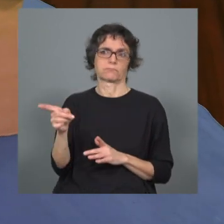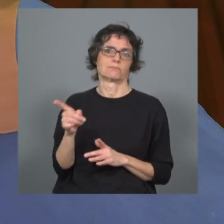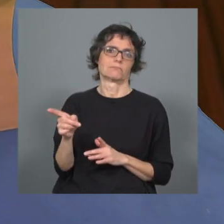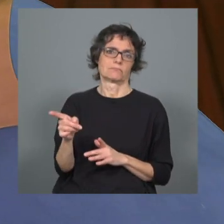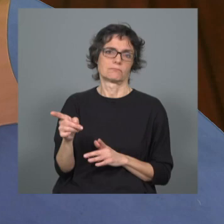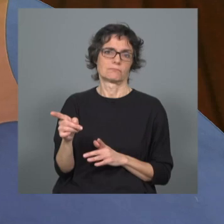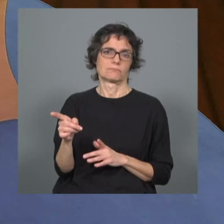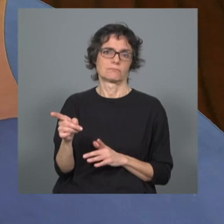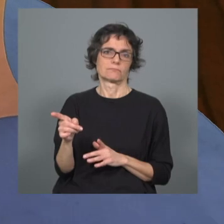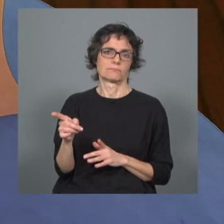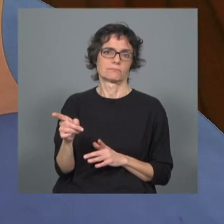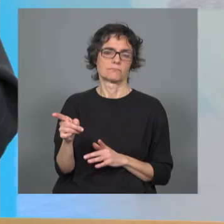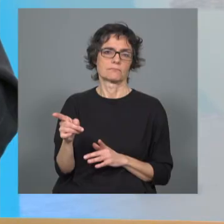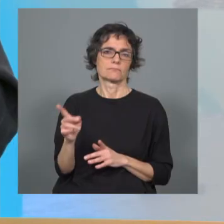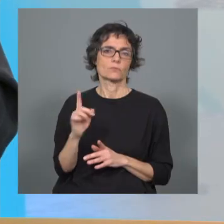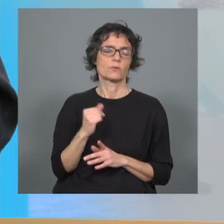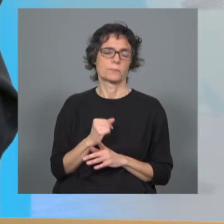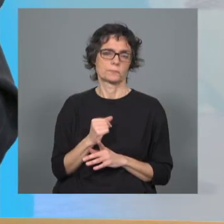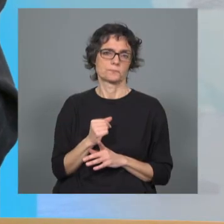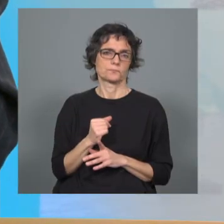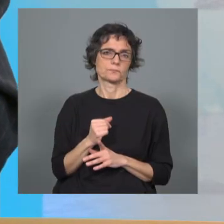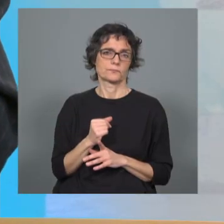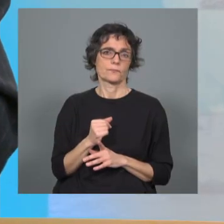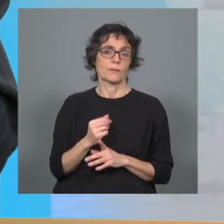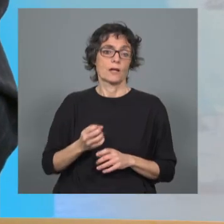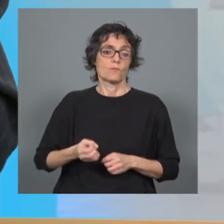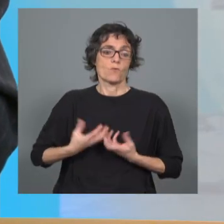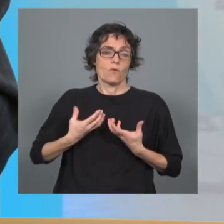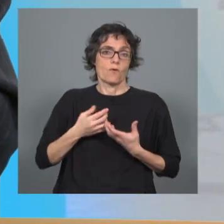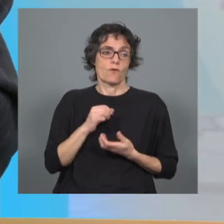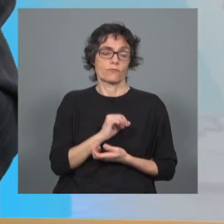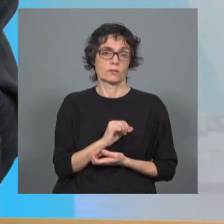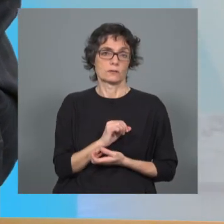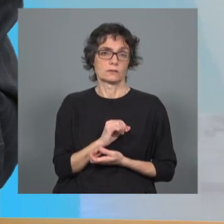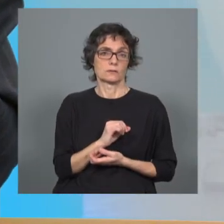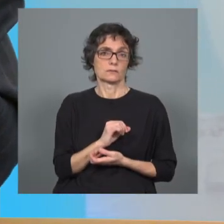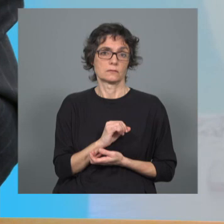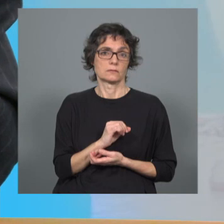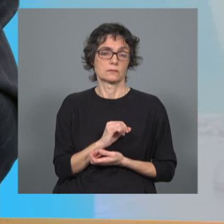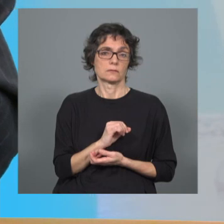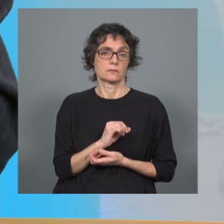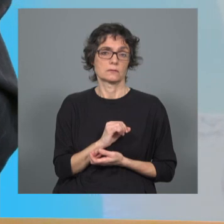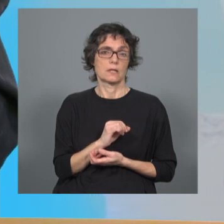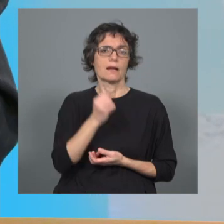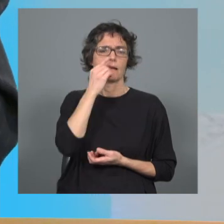muito importante, que a sua salvação não vinha pelo